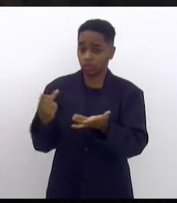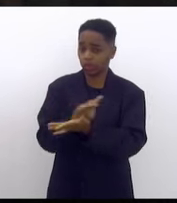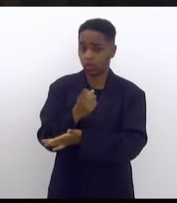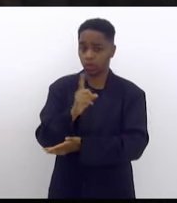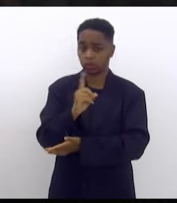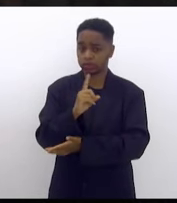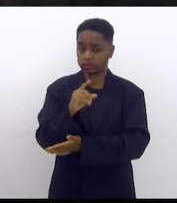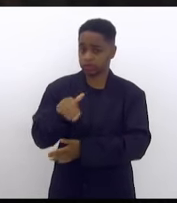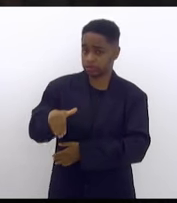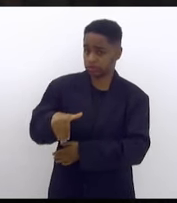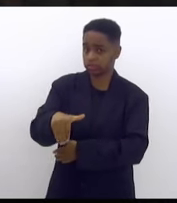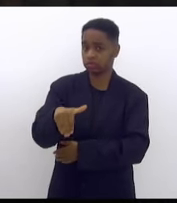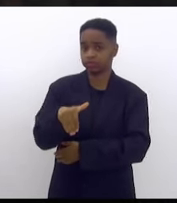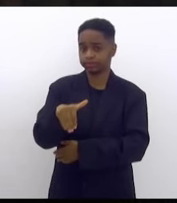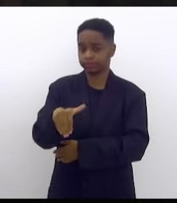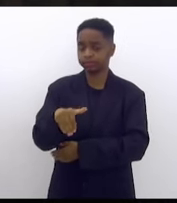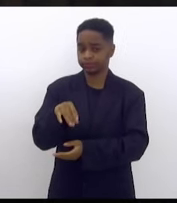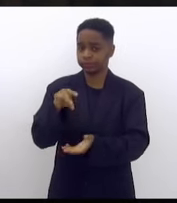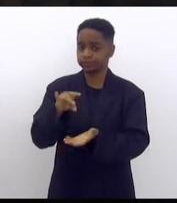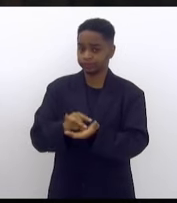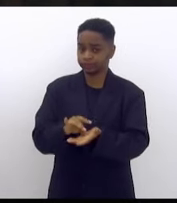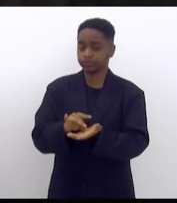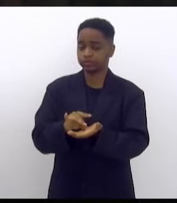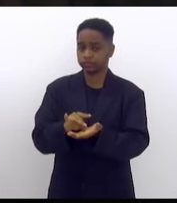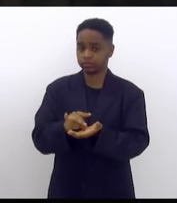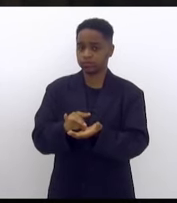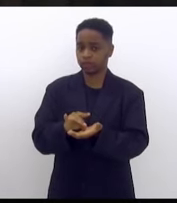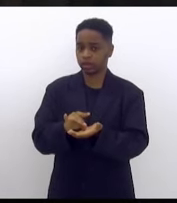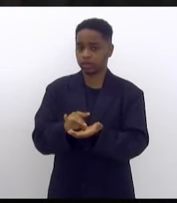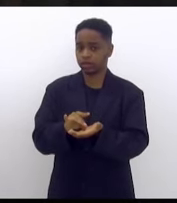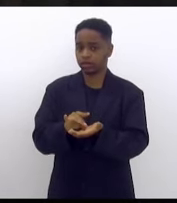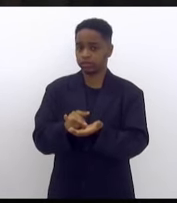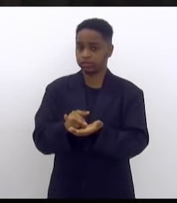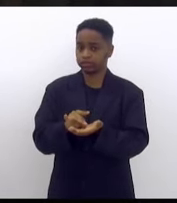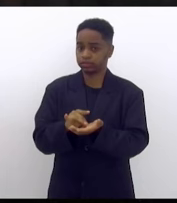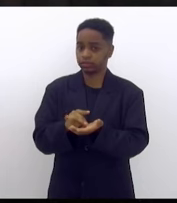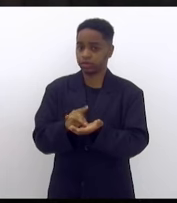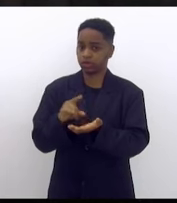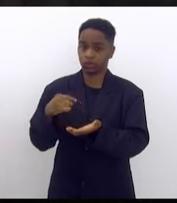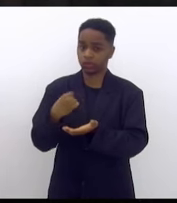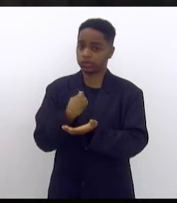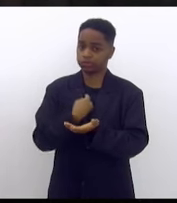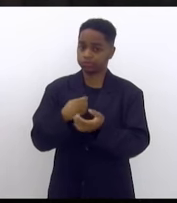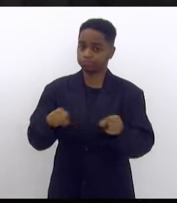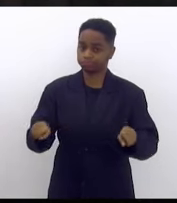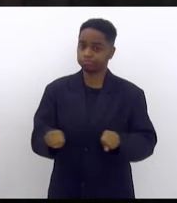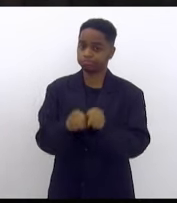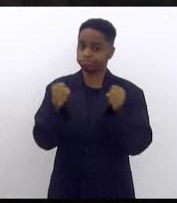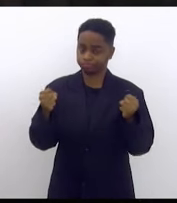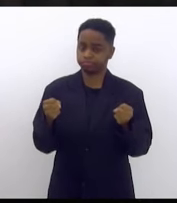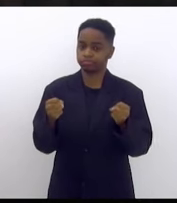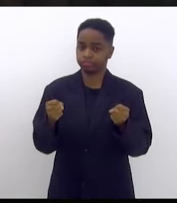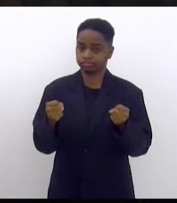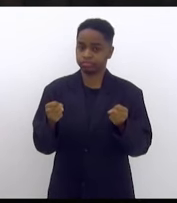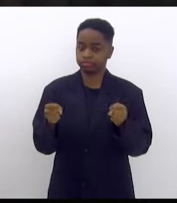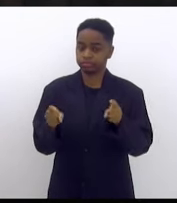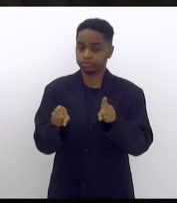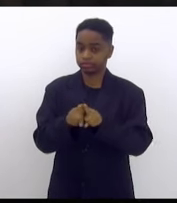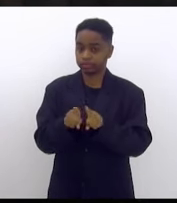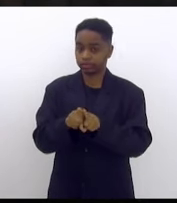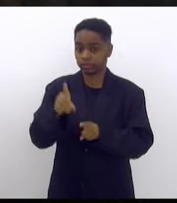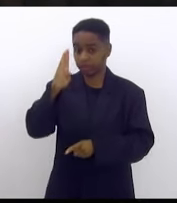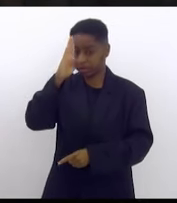já, a gente vai, de fato, para o colapso. Ainda mais, deputada